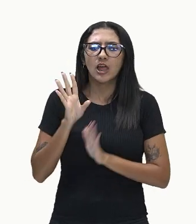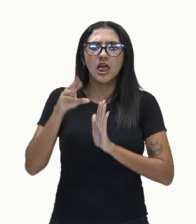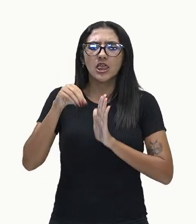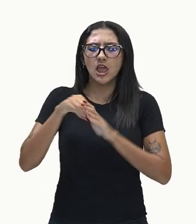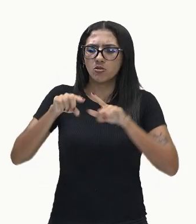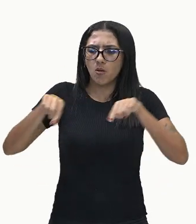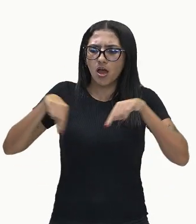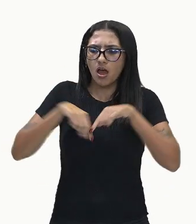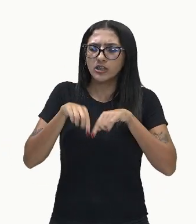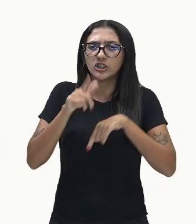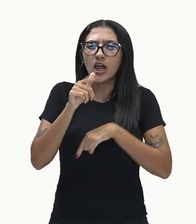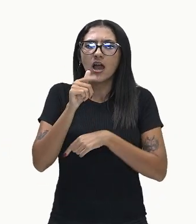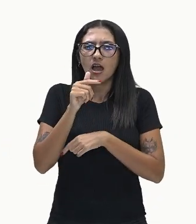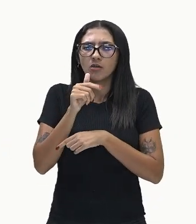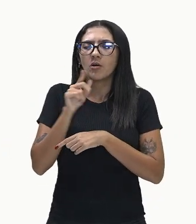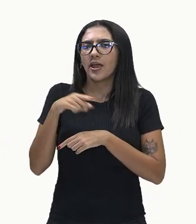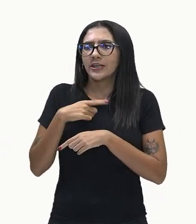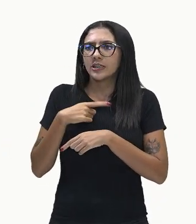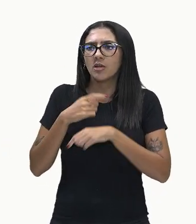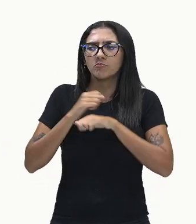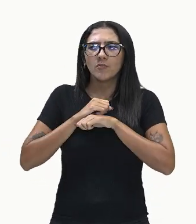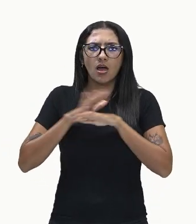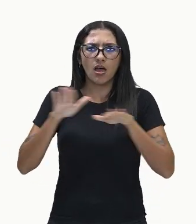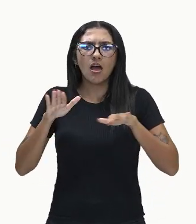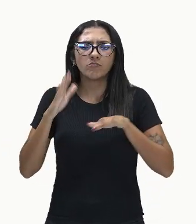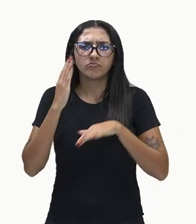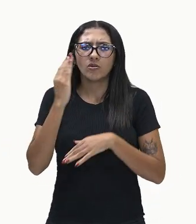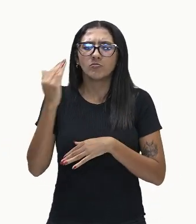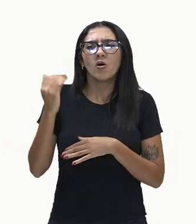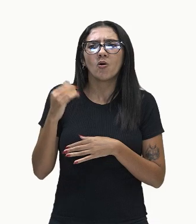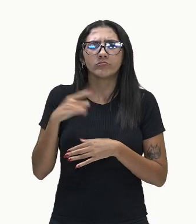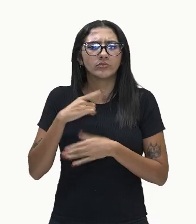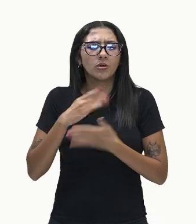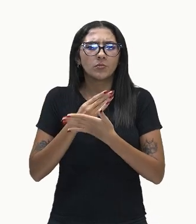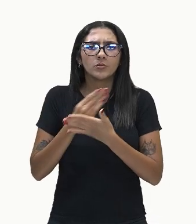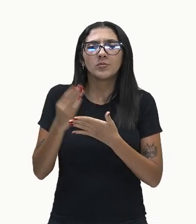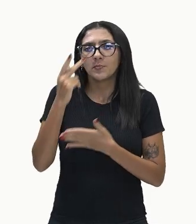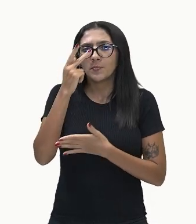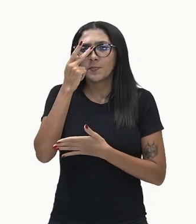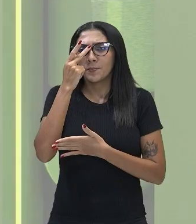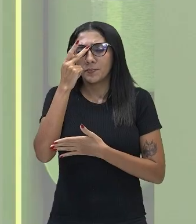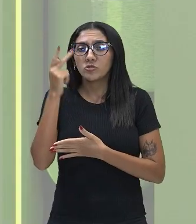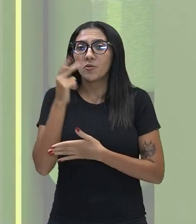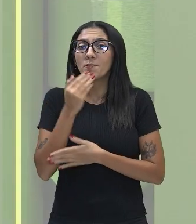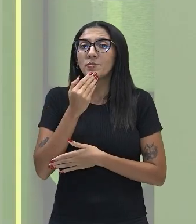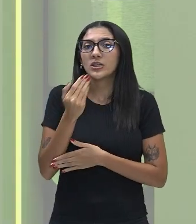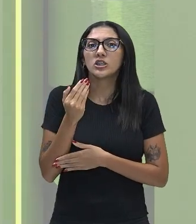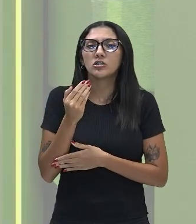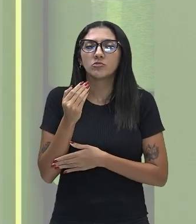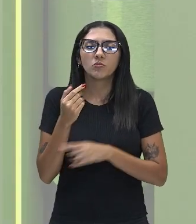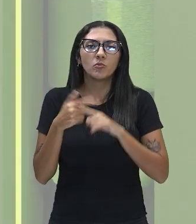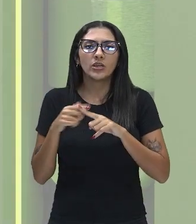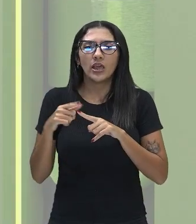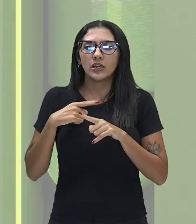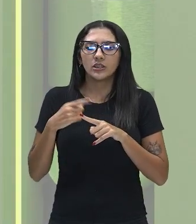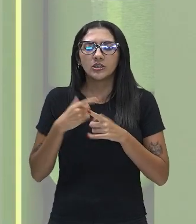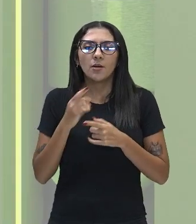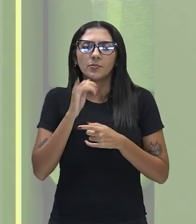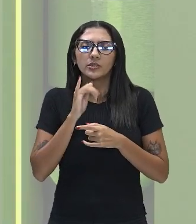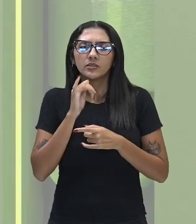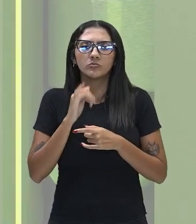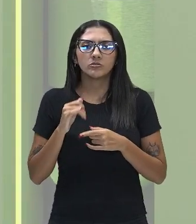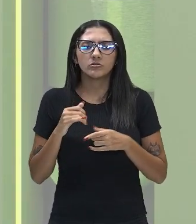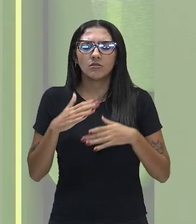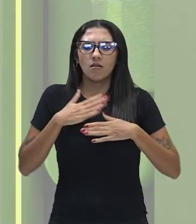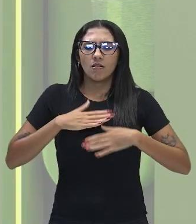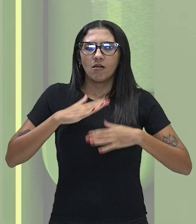vem ganhando muita solicitação por atenuar as dores do parto na mulher,